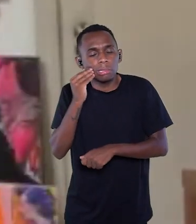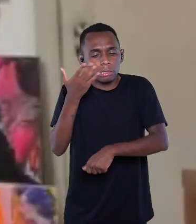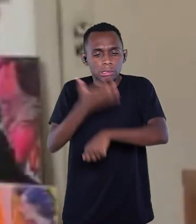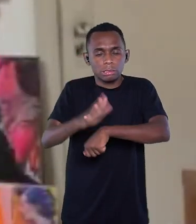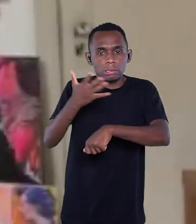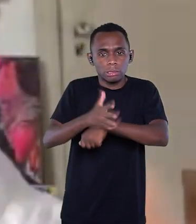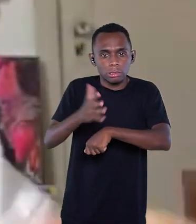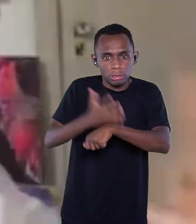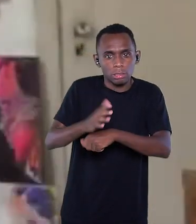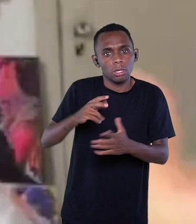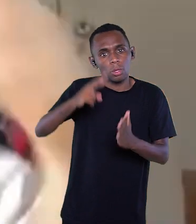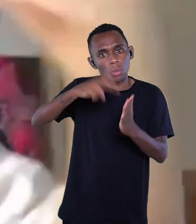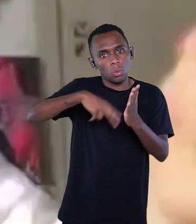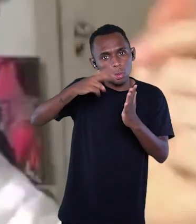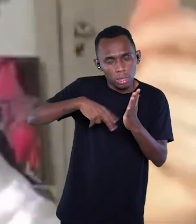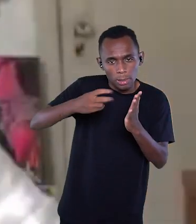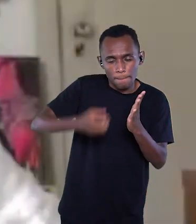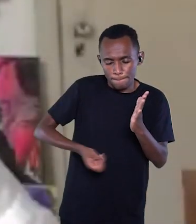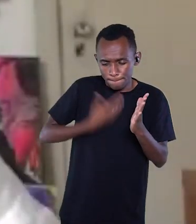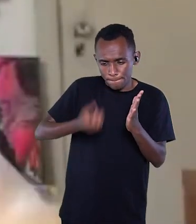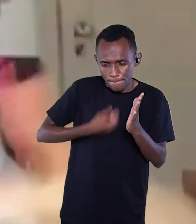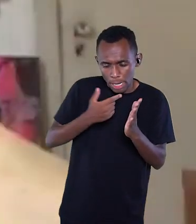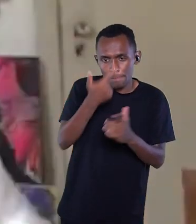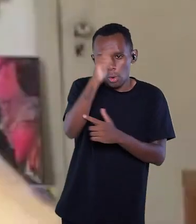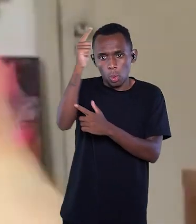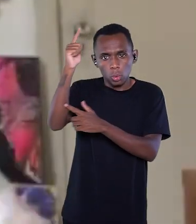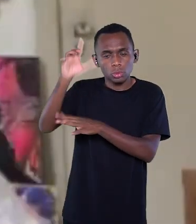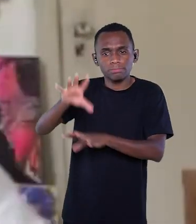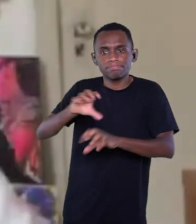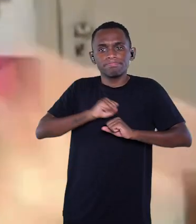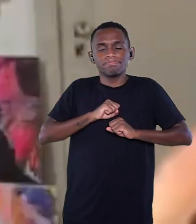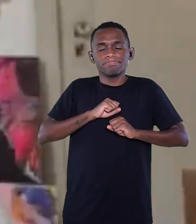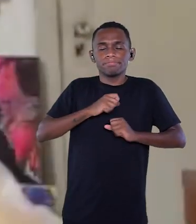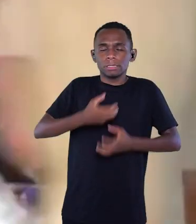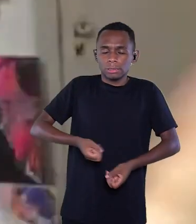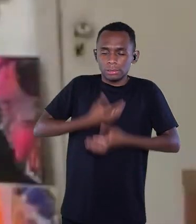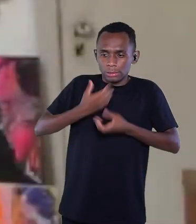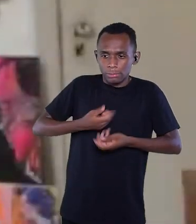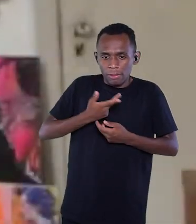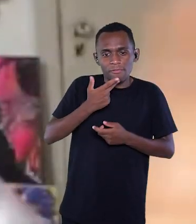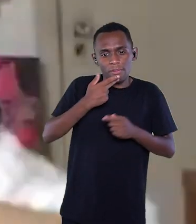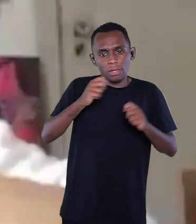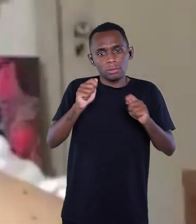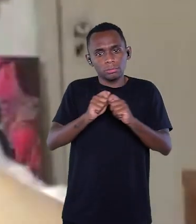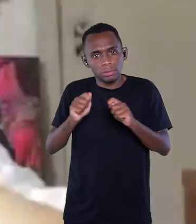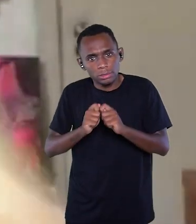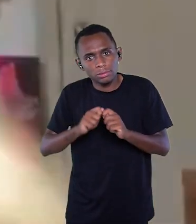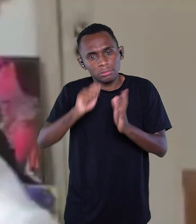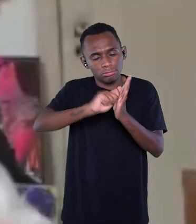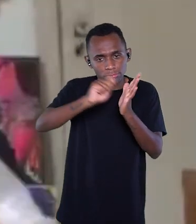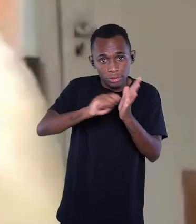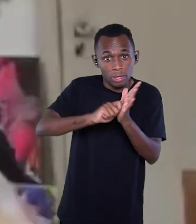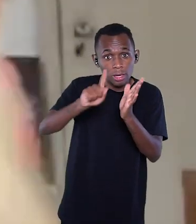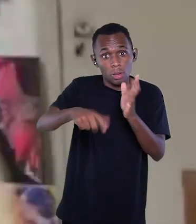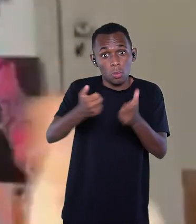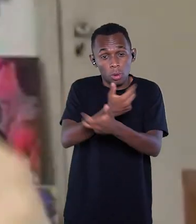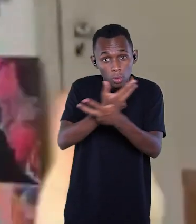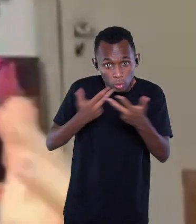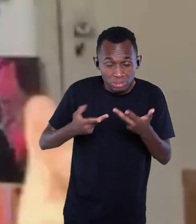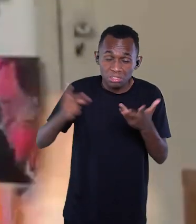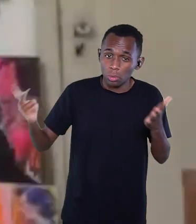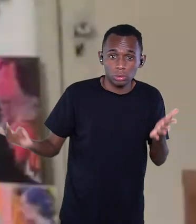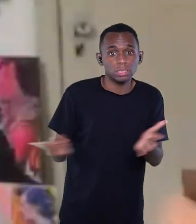assim. Eu leio um poema, esse poema ativa um outro poema em mim, aí eu vou lá e escrevo o poema, aí eu falo do poema, e enfim, é uma coisa que